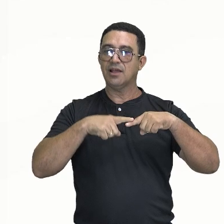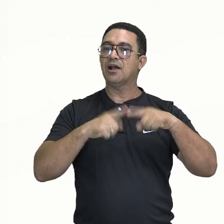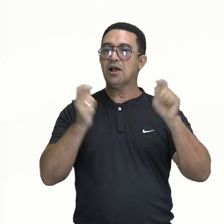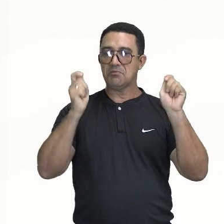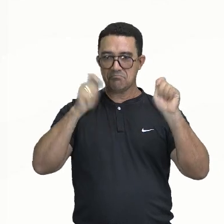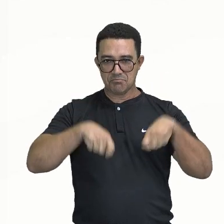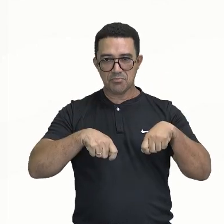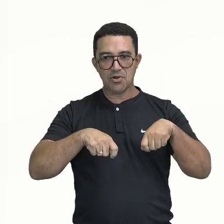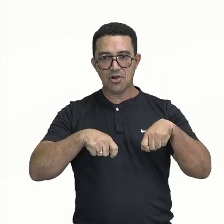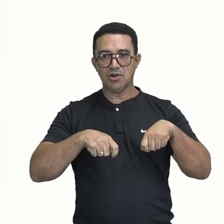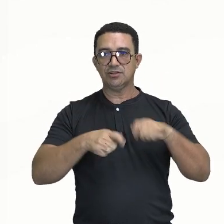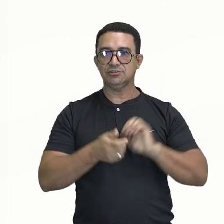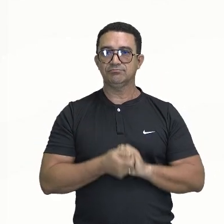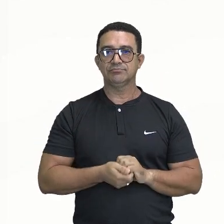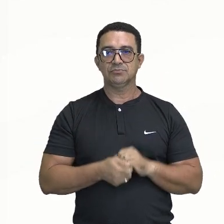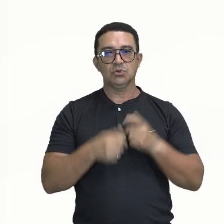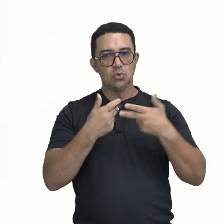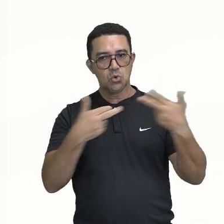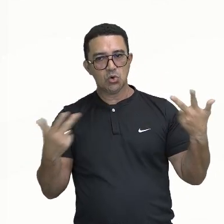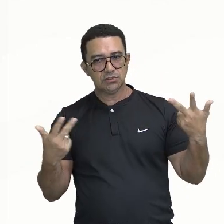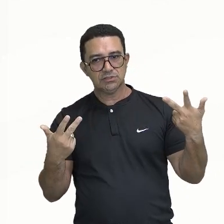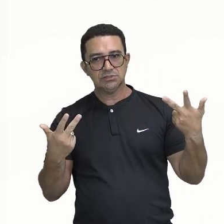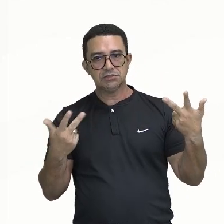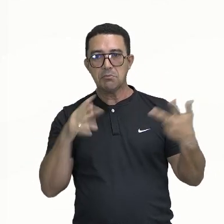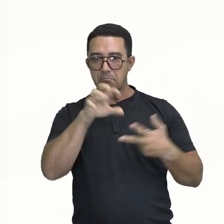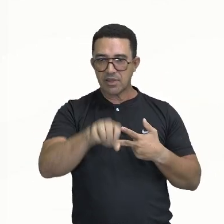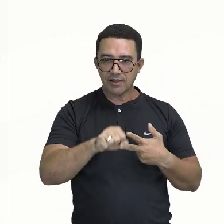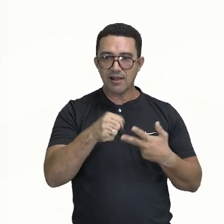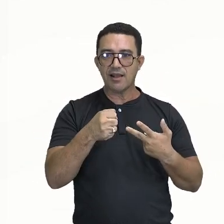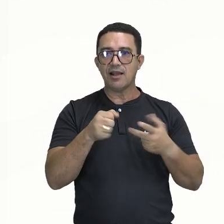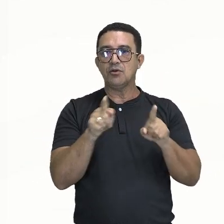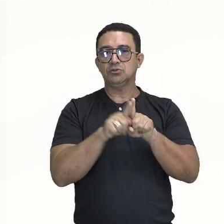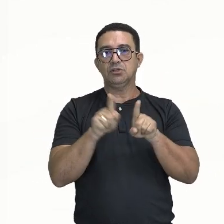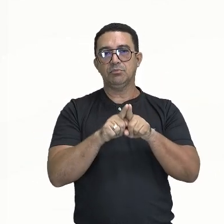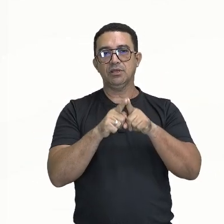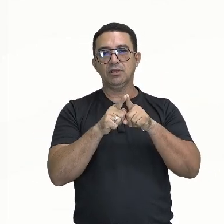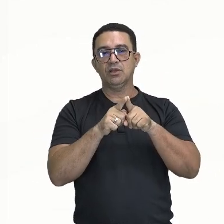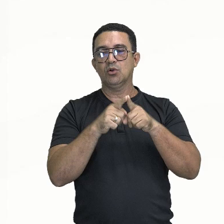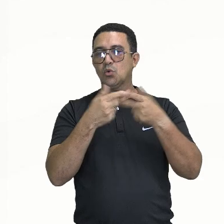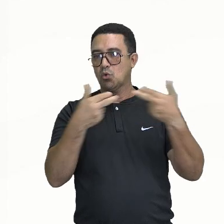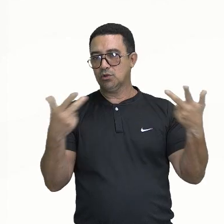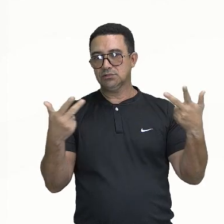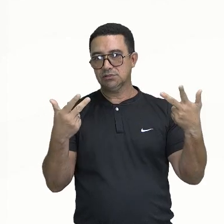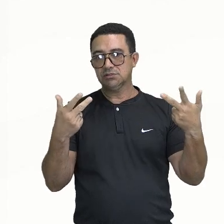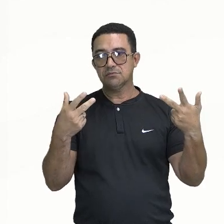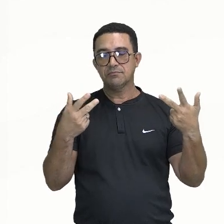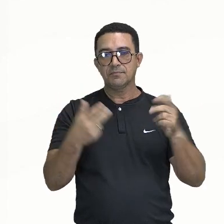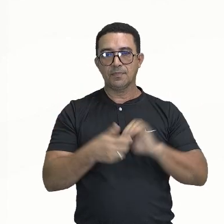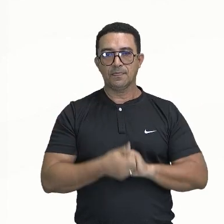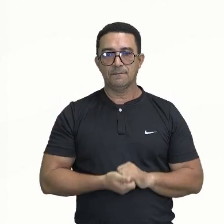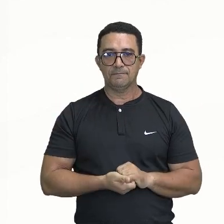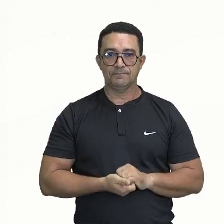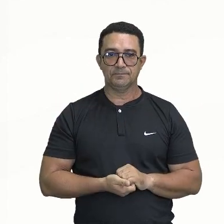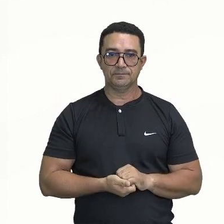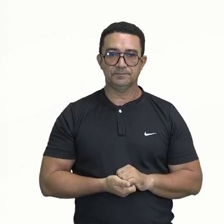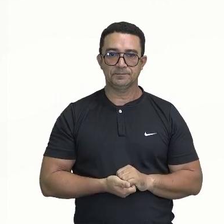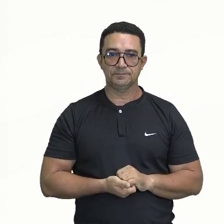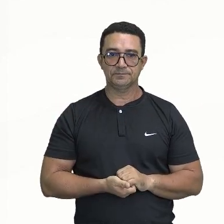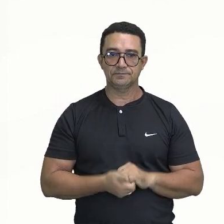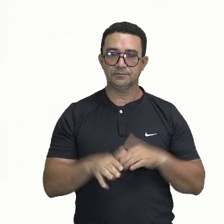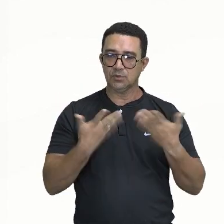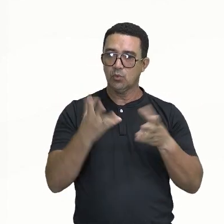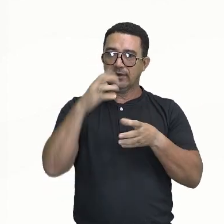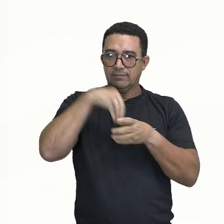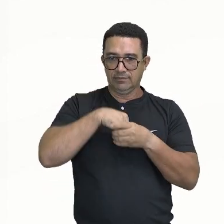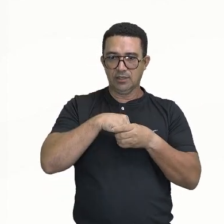ser tanto os bens imóveis quanto os bens móveis. Então, aqui, dentro